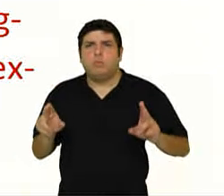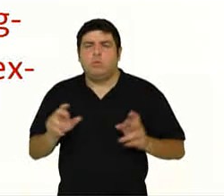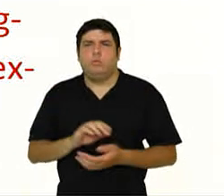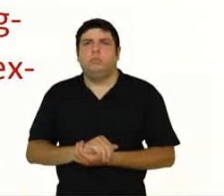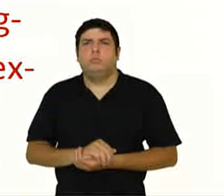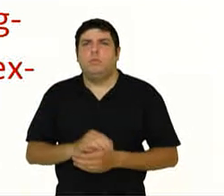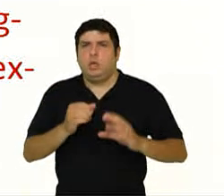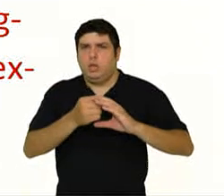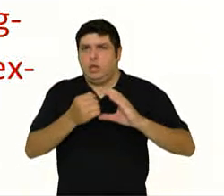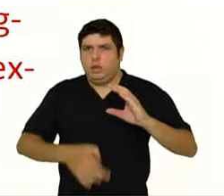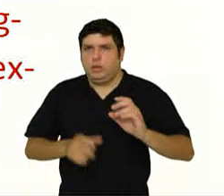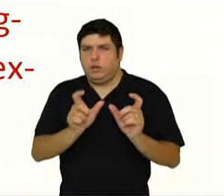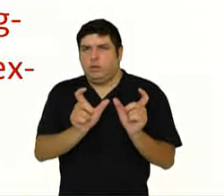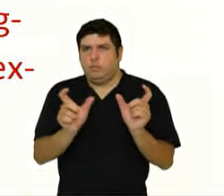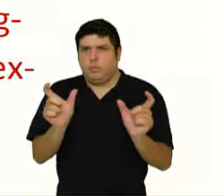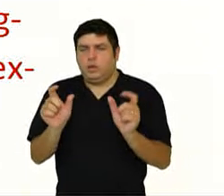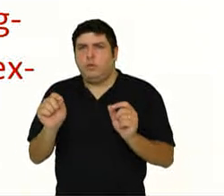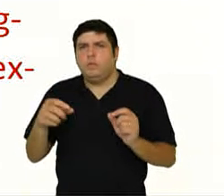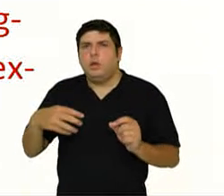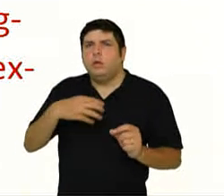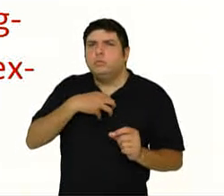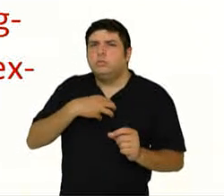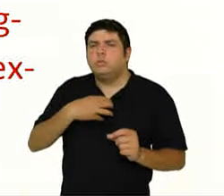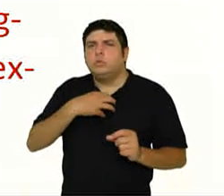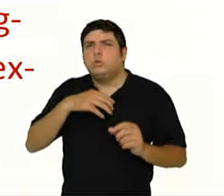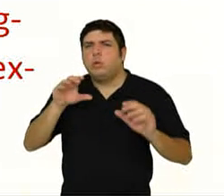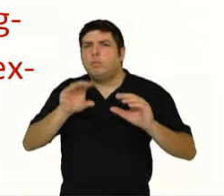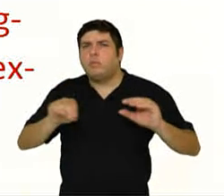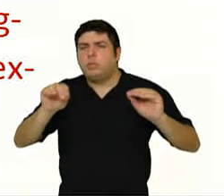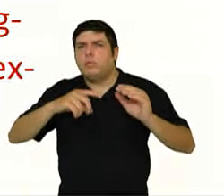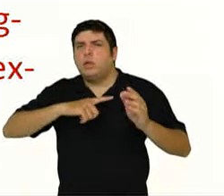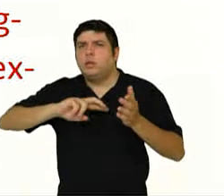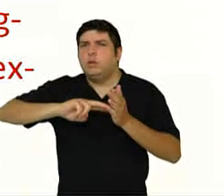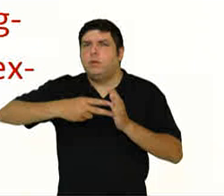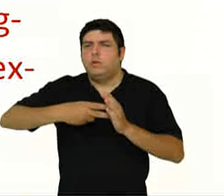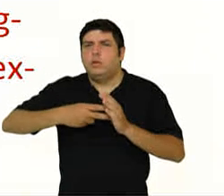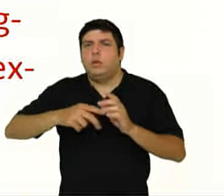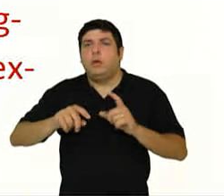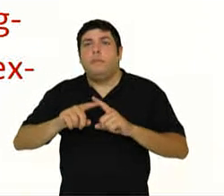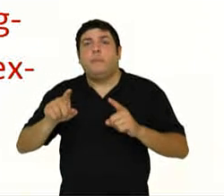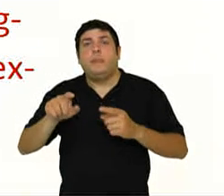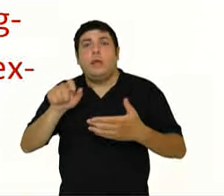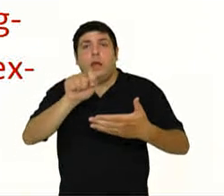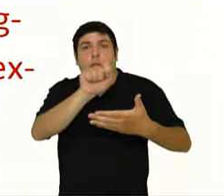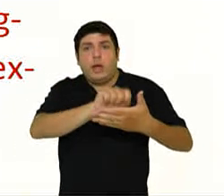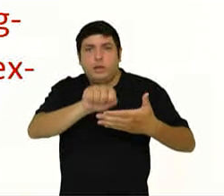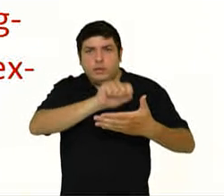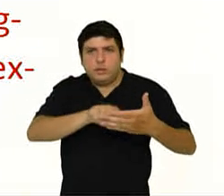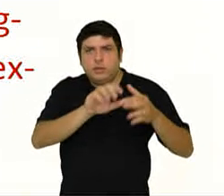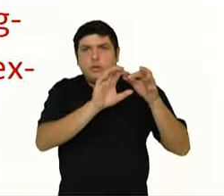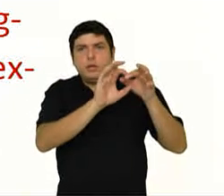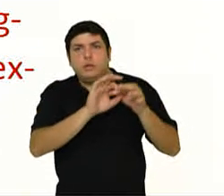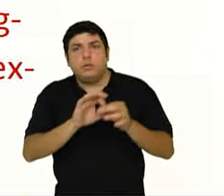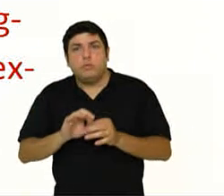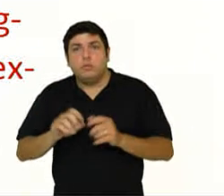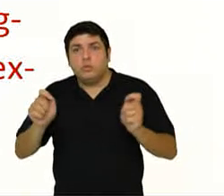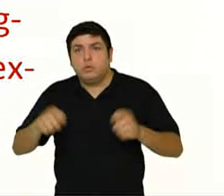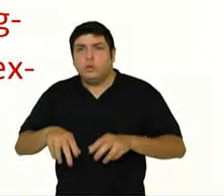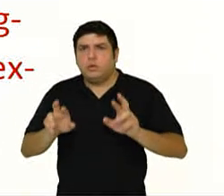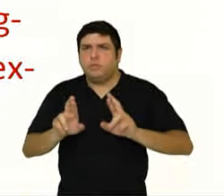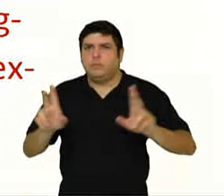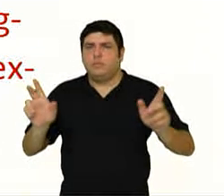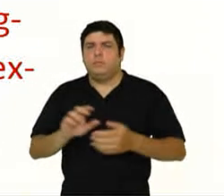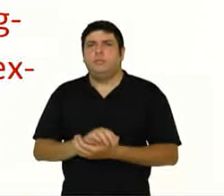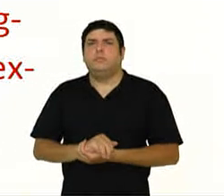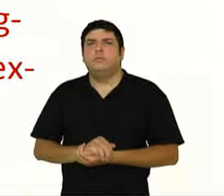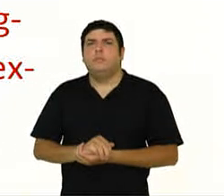das palavras produz um jogo sonoro e significativo, uma vez que apenas a escrita e o contexto podem diferenciar os sentidos. Então,